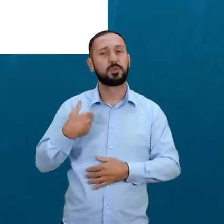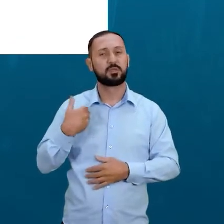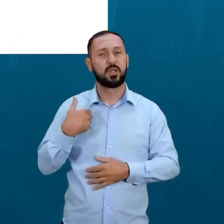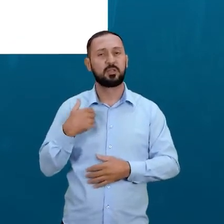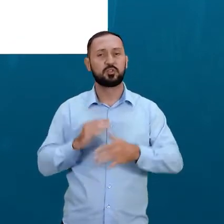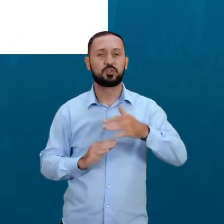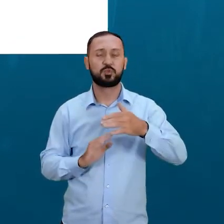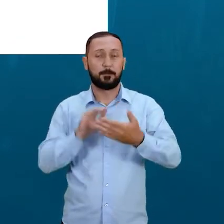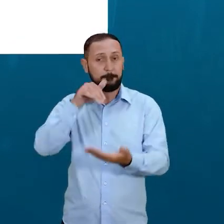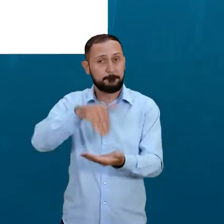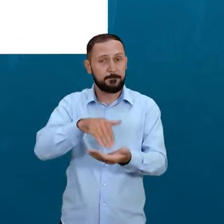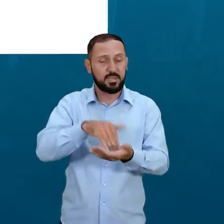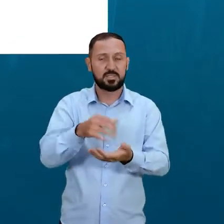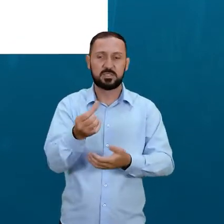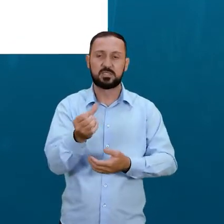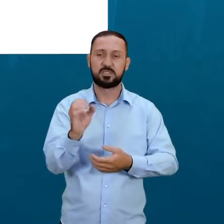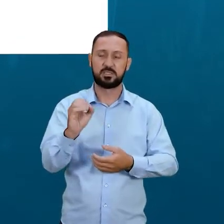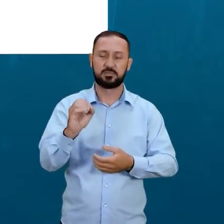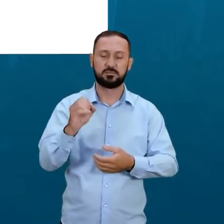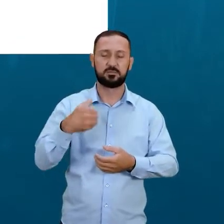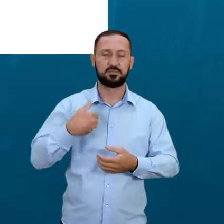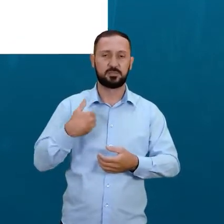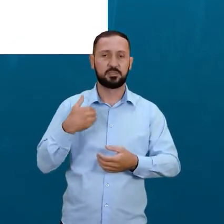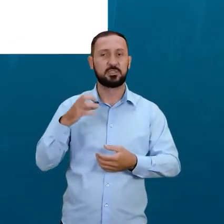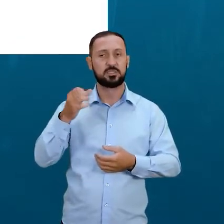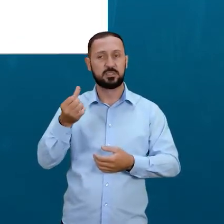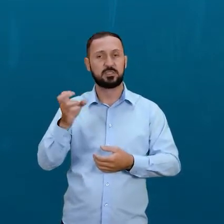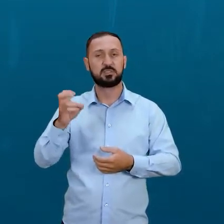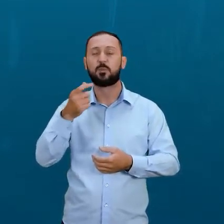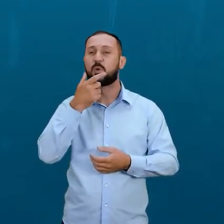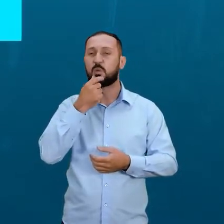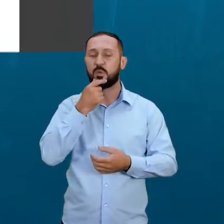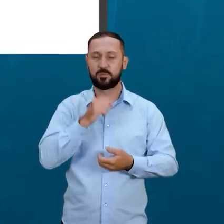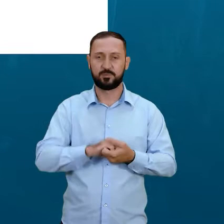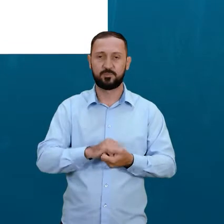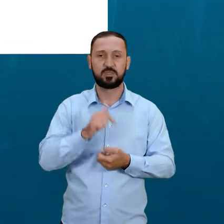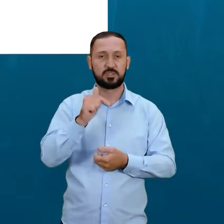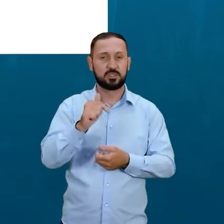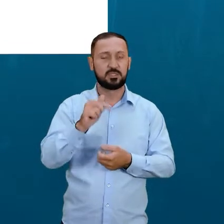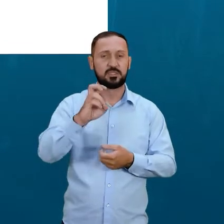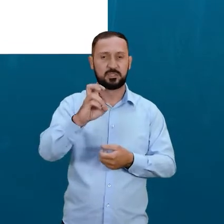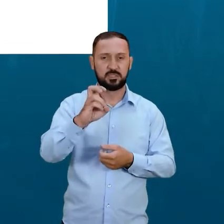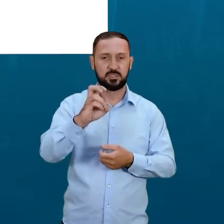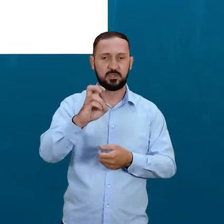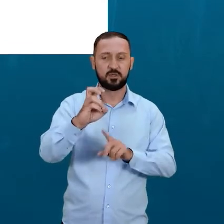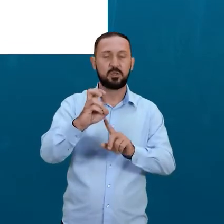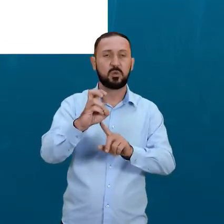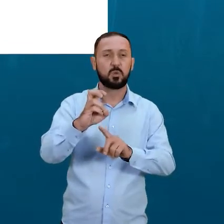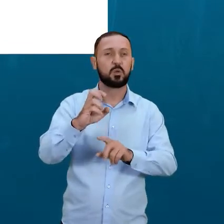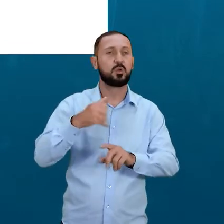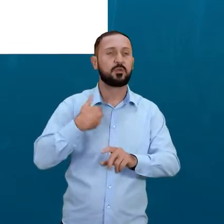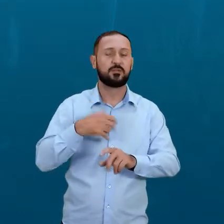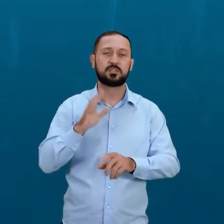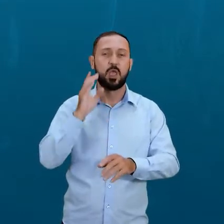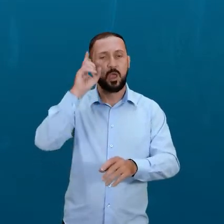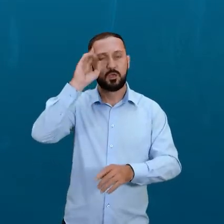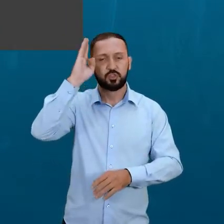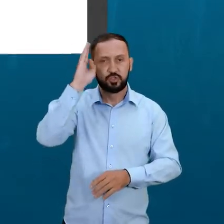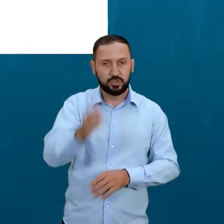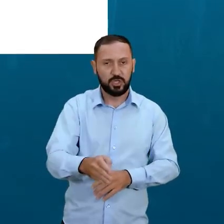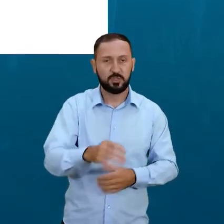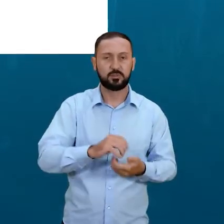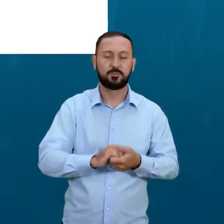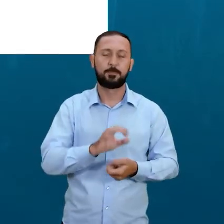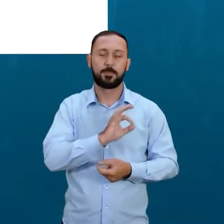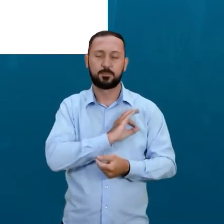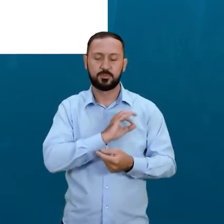de 62 anos para mulheres e 65 para homens. Com 75 anos, a aposentadoria será compulsória.